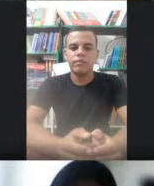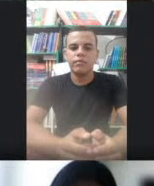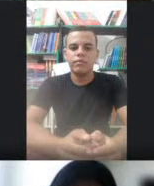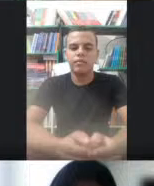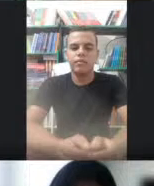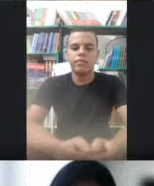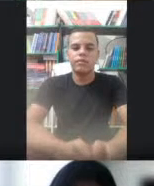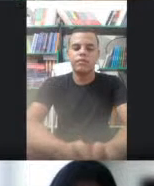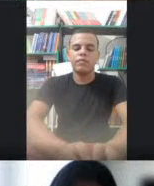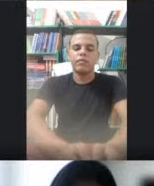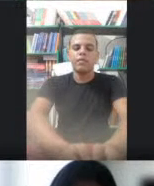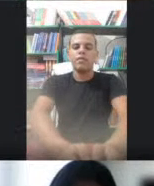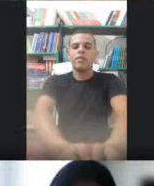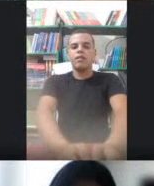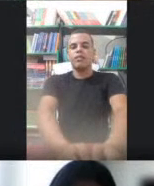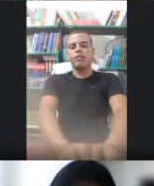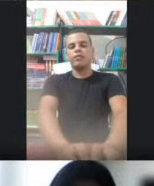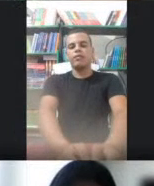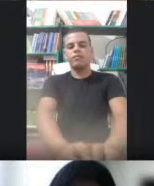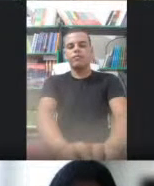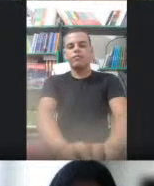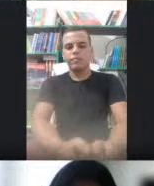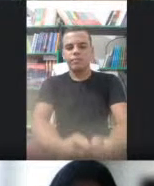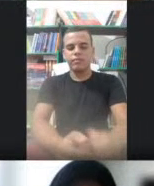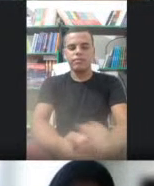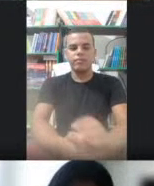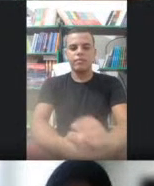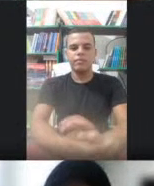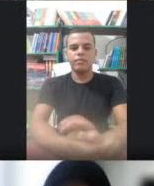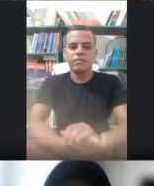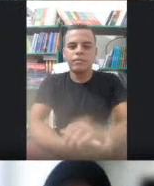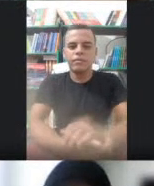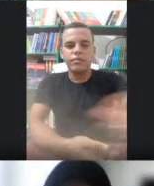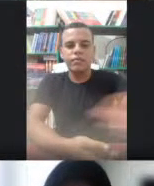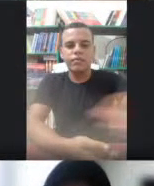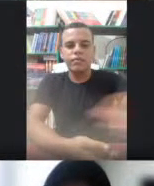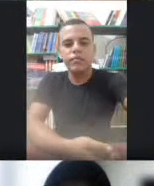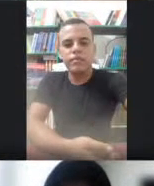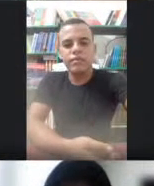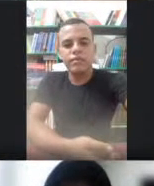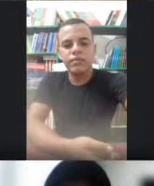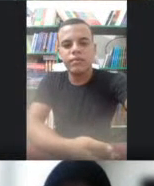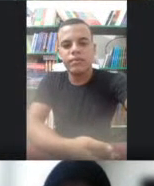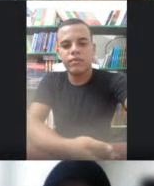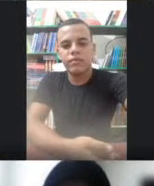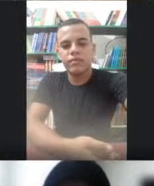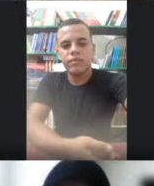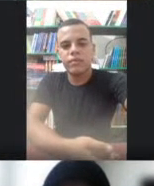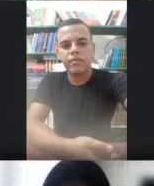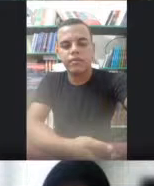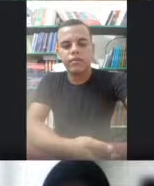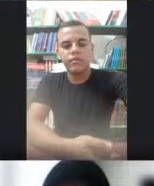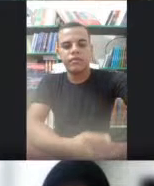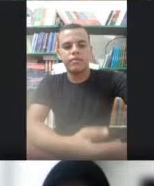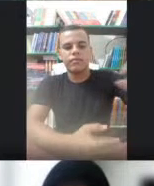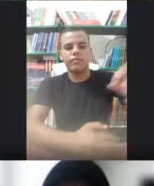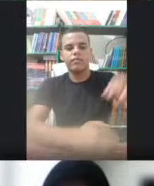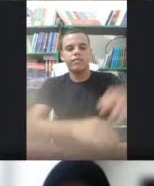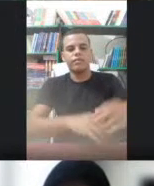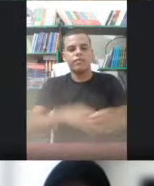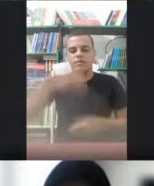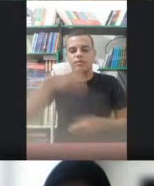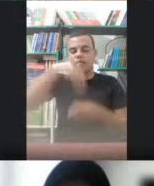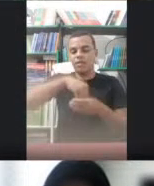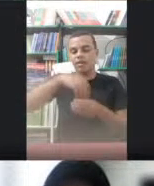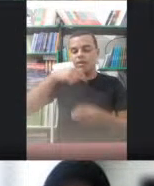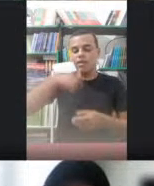tema, e que atualmente conta com a estratégia do pré-natal do parceiro, enquanto um procedimento incorporado dentro da rede que